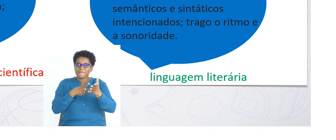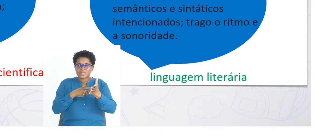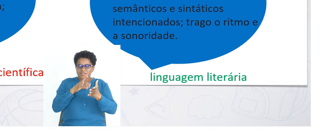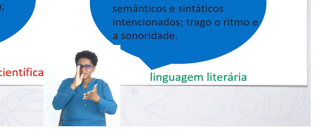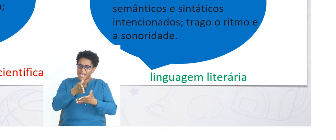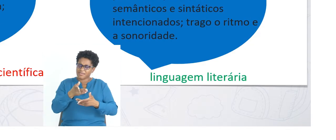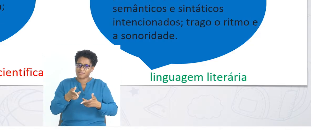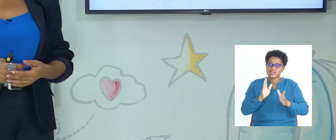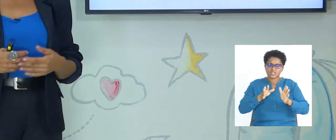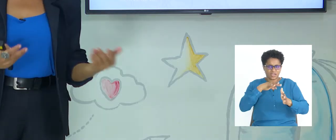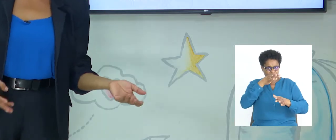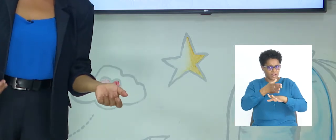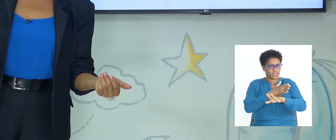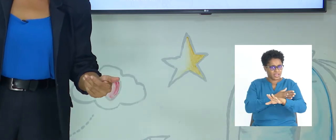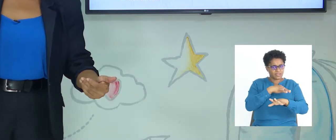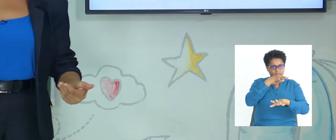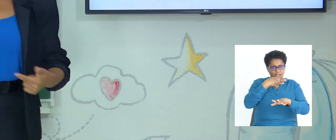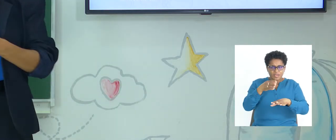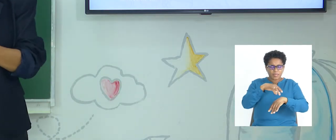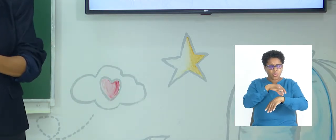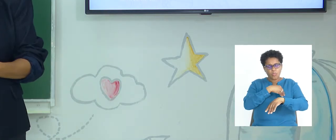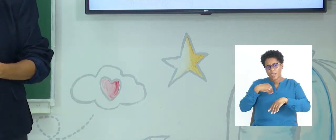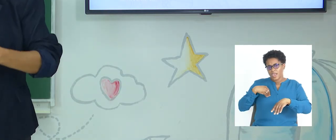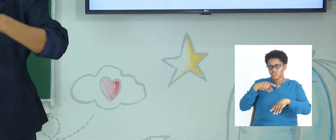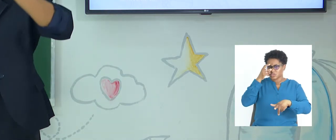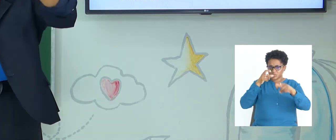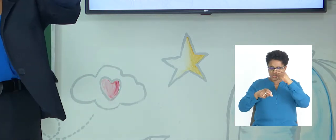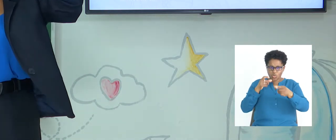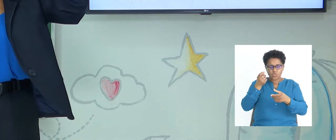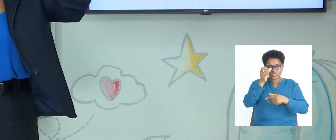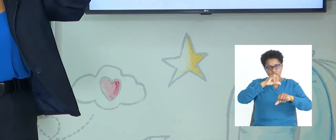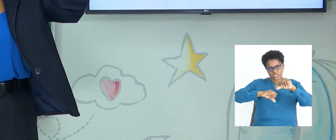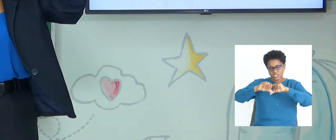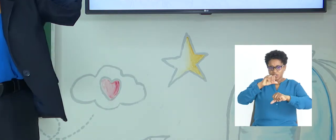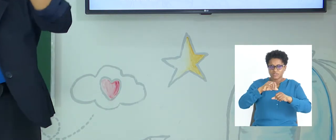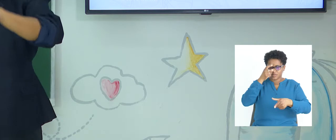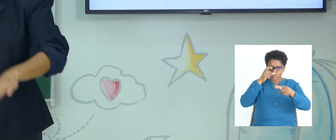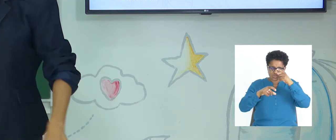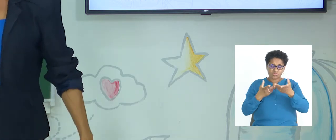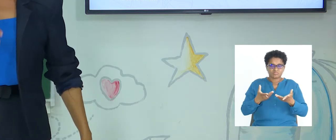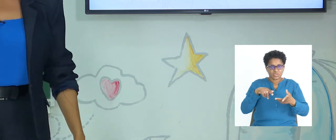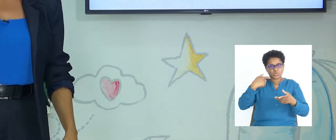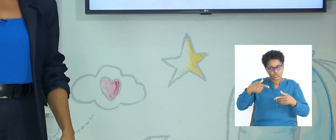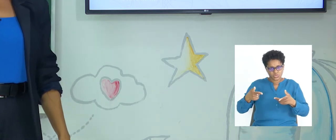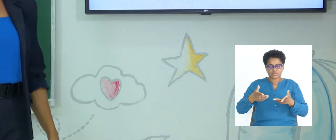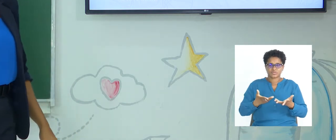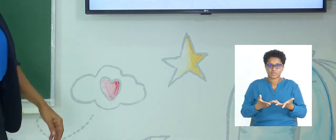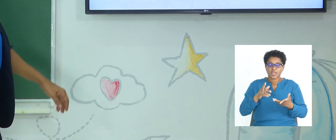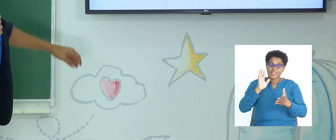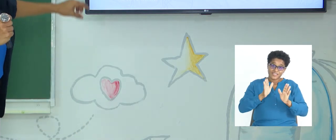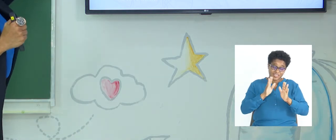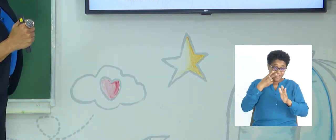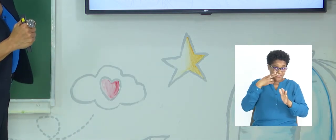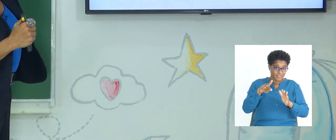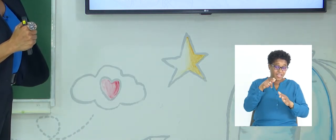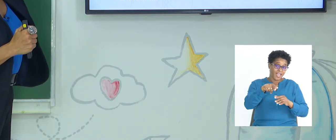linguagem precisa e exata, já tinha dito, usado pelos médicos, pelos científicos, pelos químicos e por aí. Tá bem?